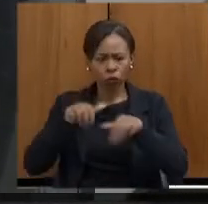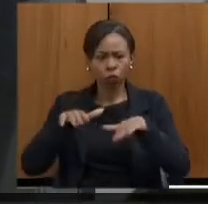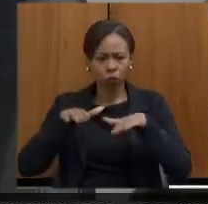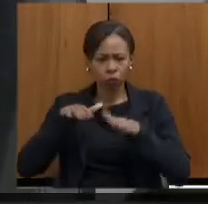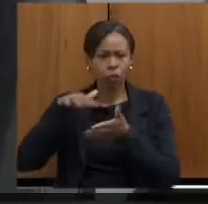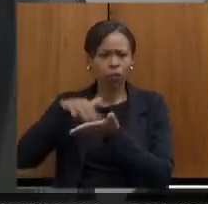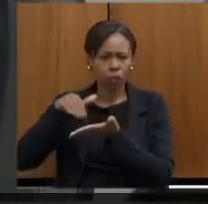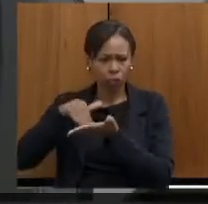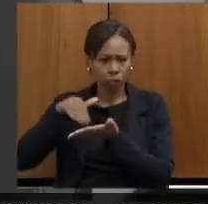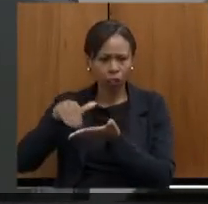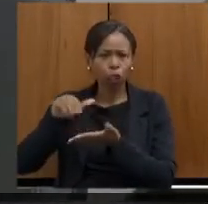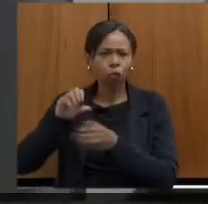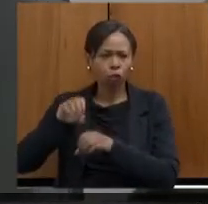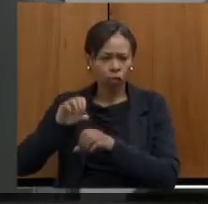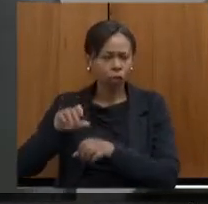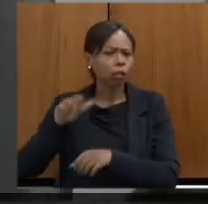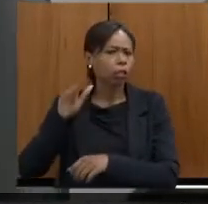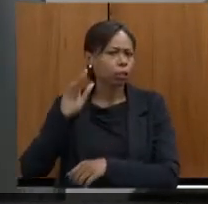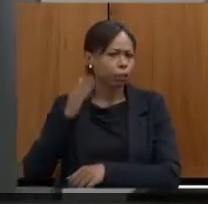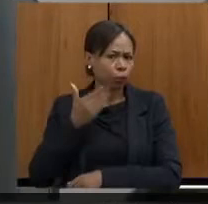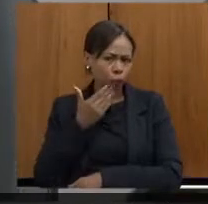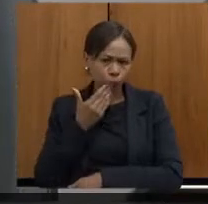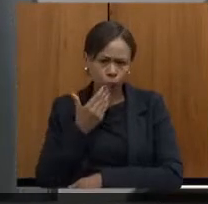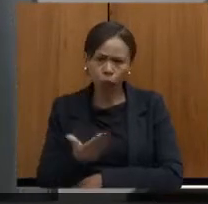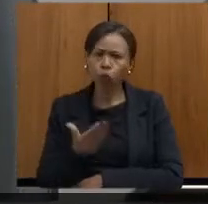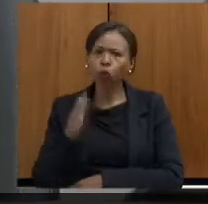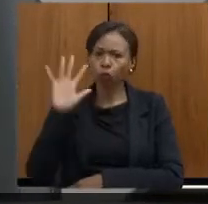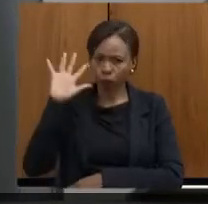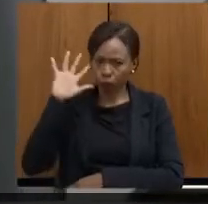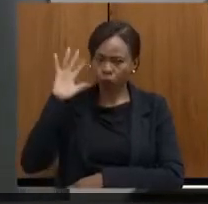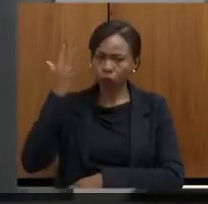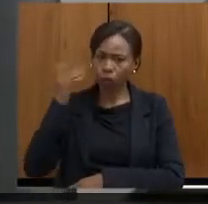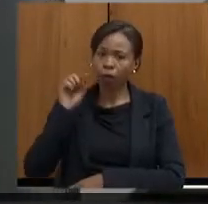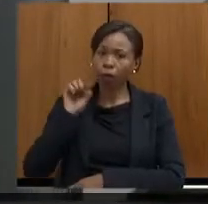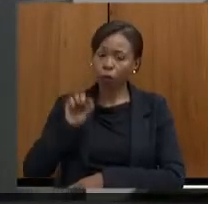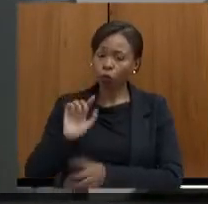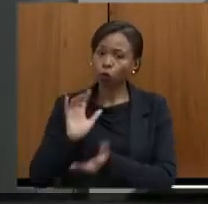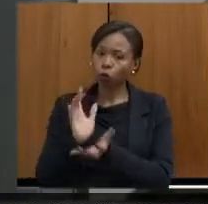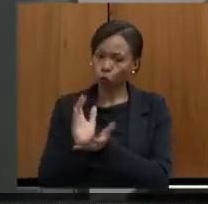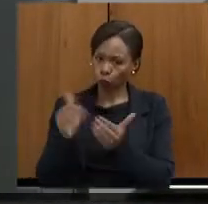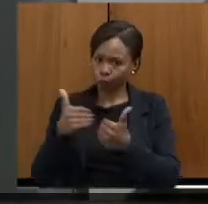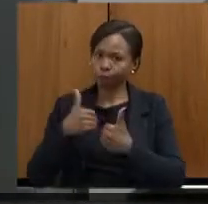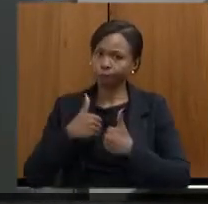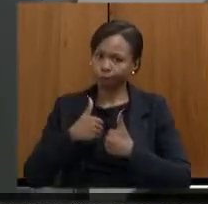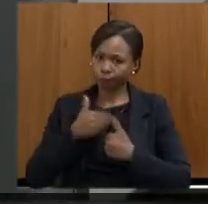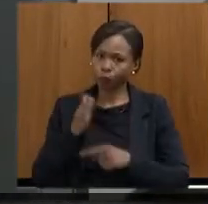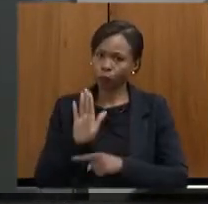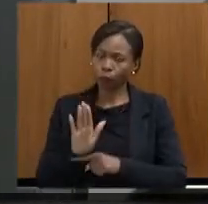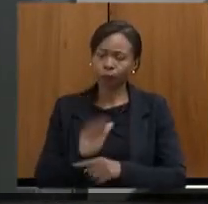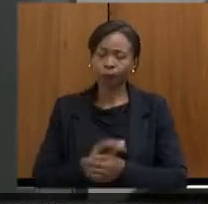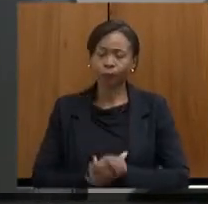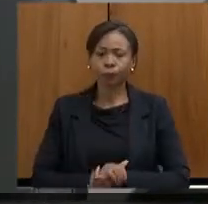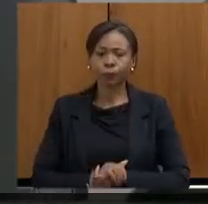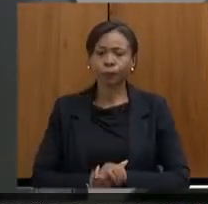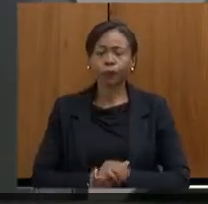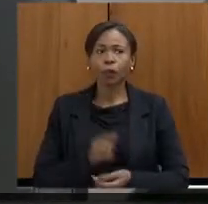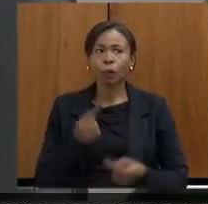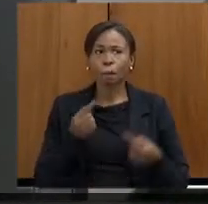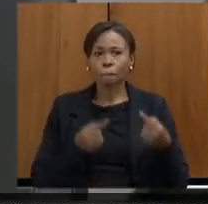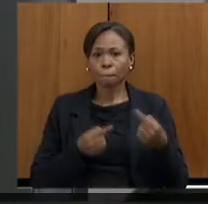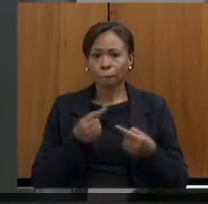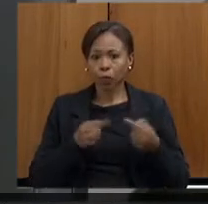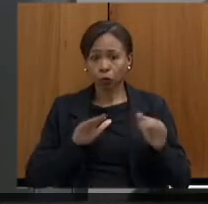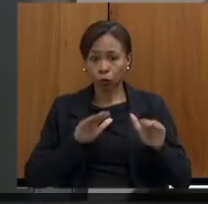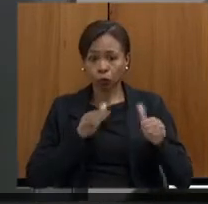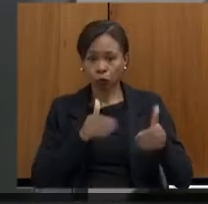aqui providências no sentido do atendimento a essas pessoas. Em relação às políticas para as mulheres, a gente gostaria